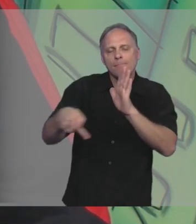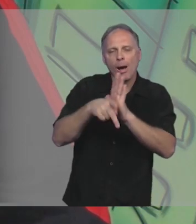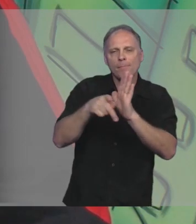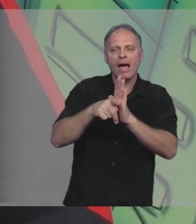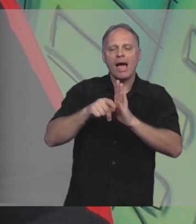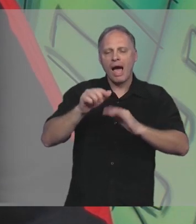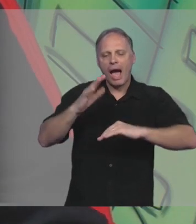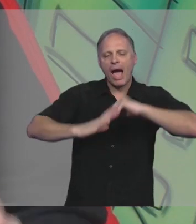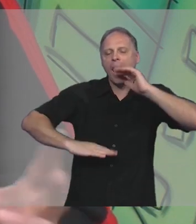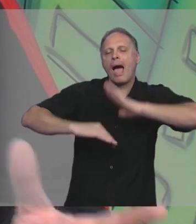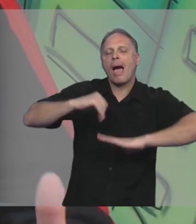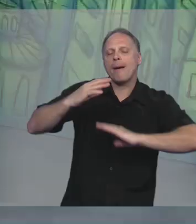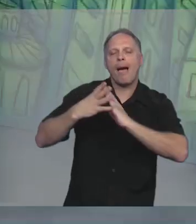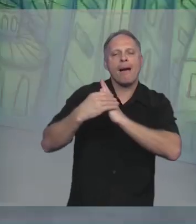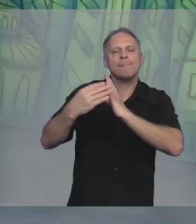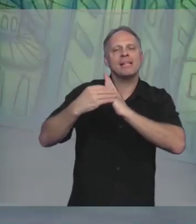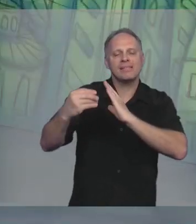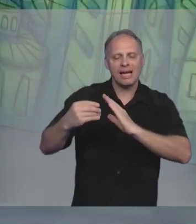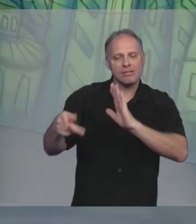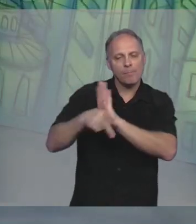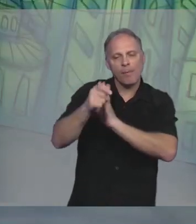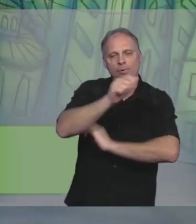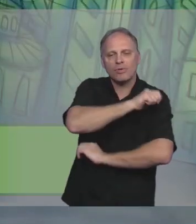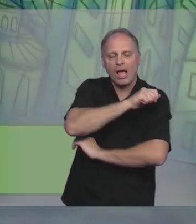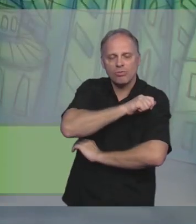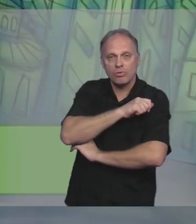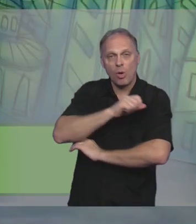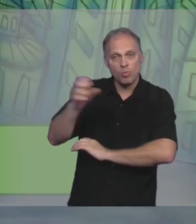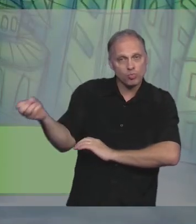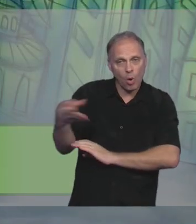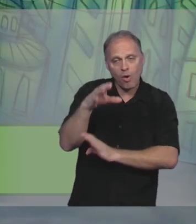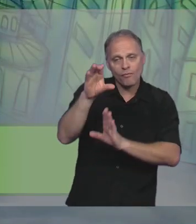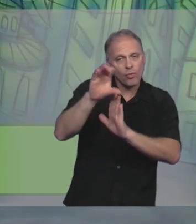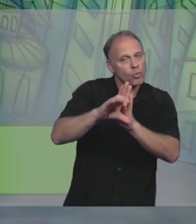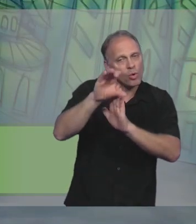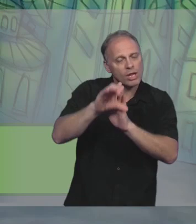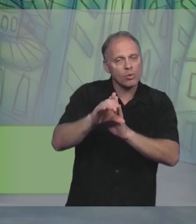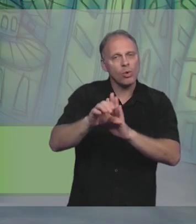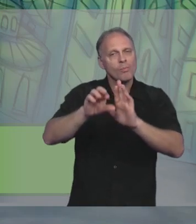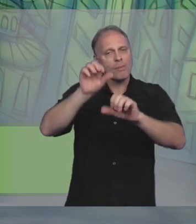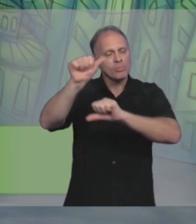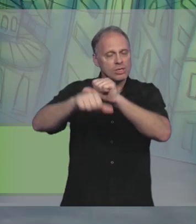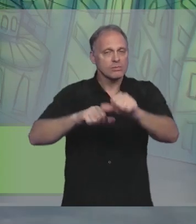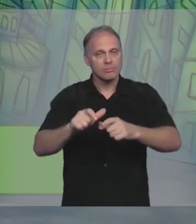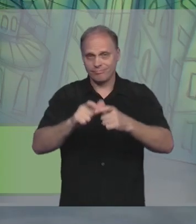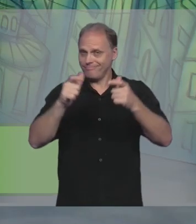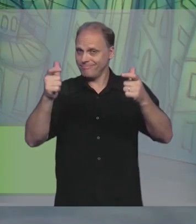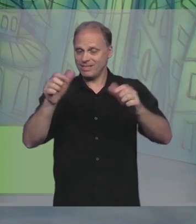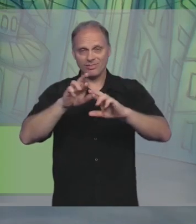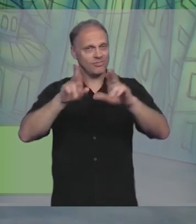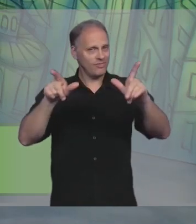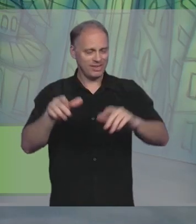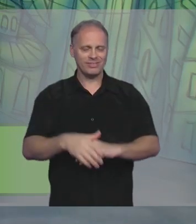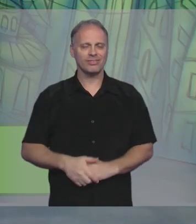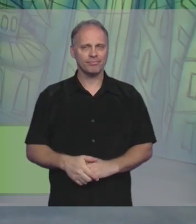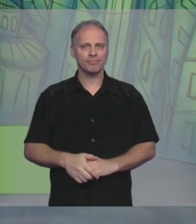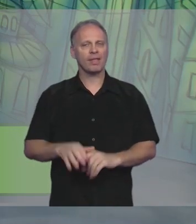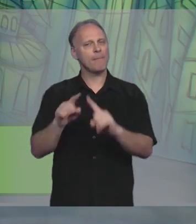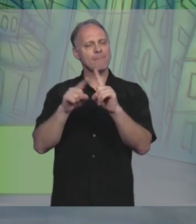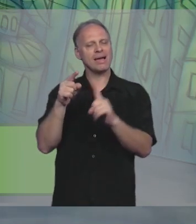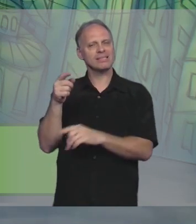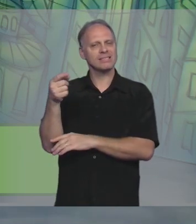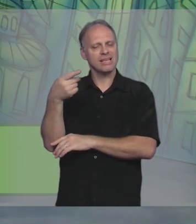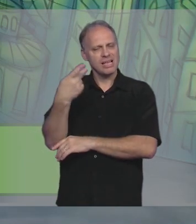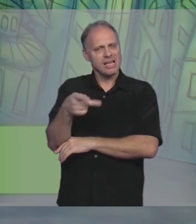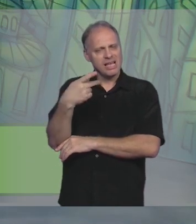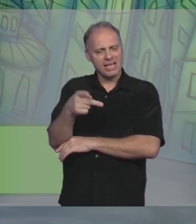nos alunos. É um novo currículo, é uma nova orientação e uma mudança muito substantiva. Mas não